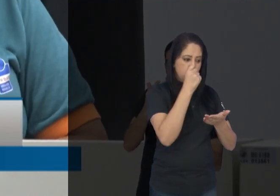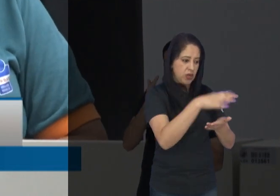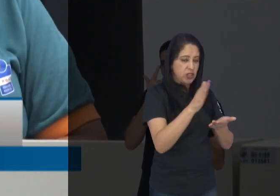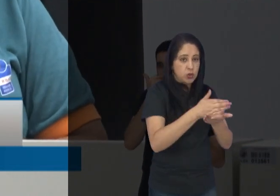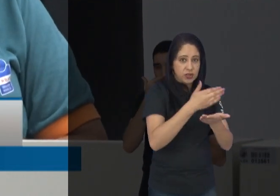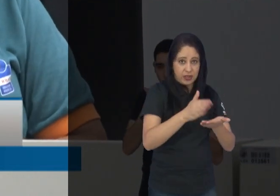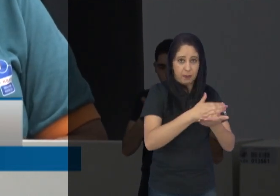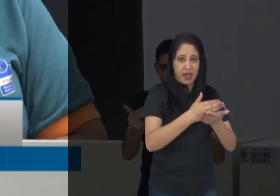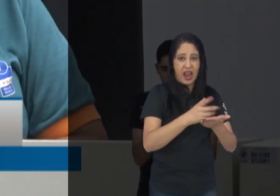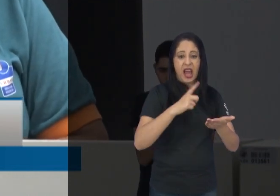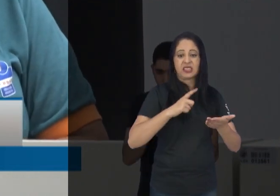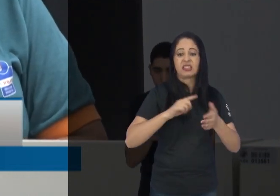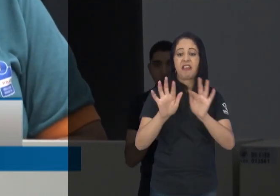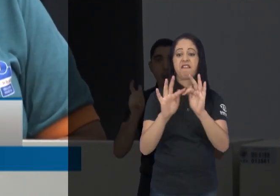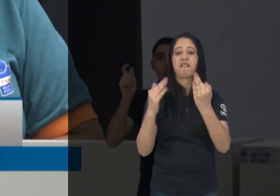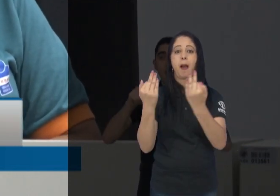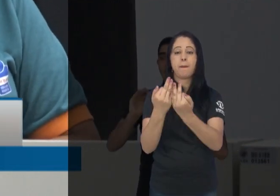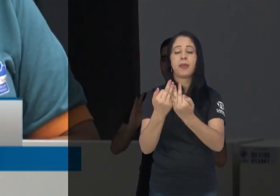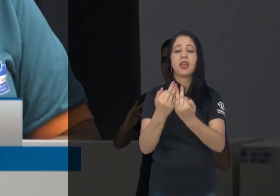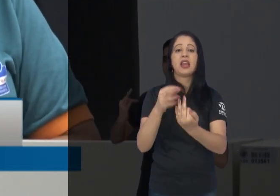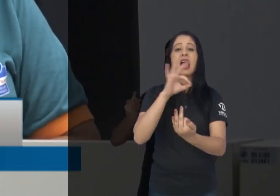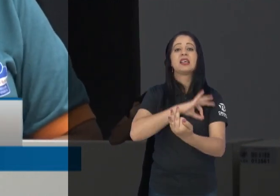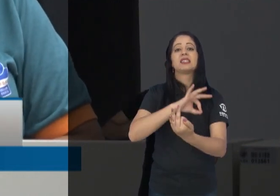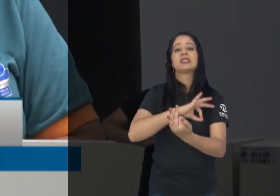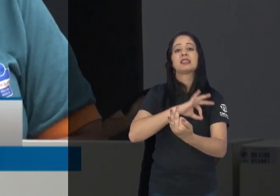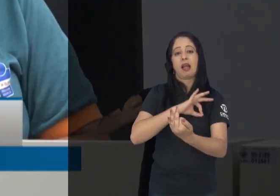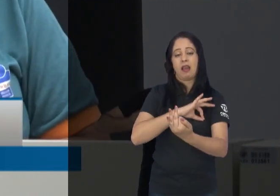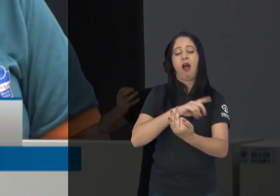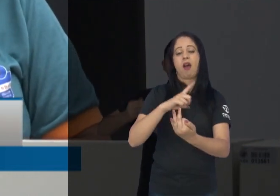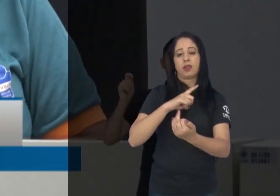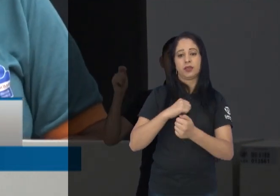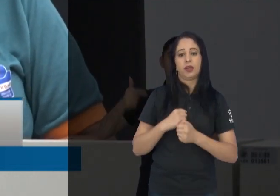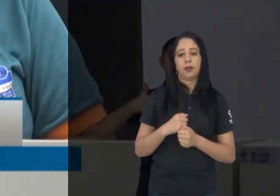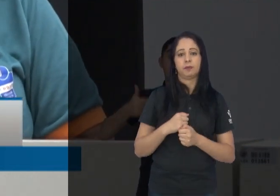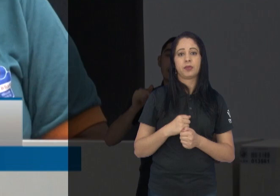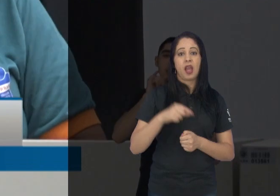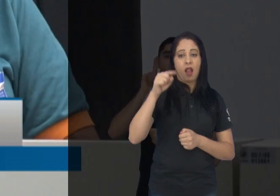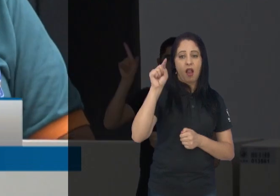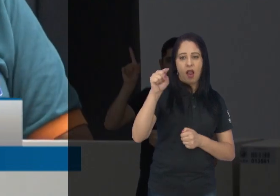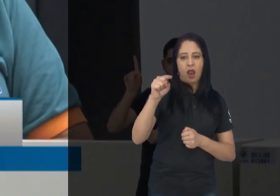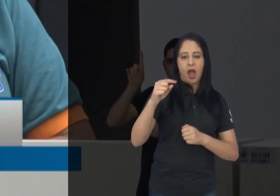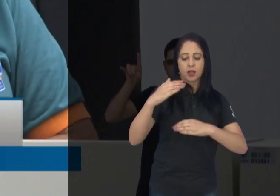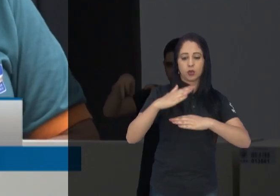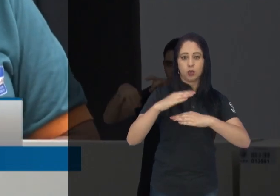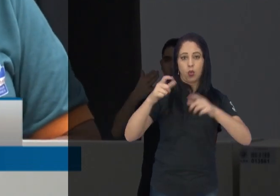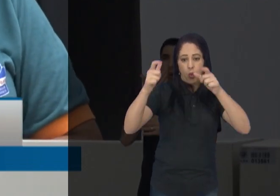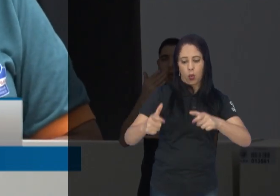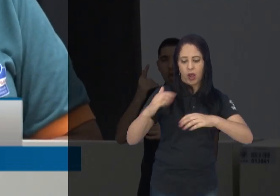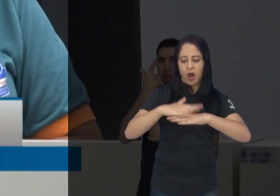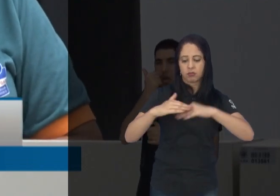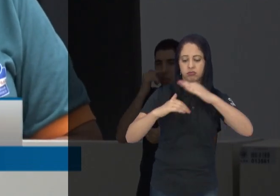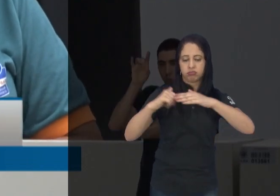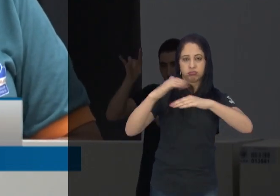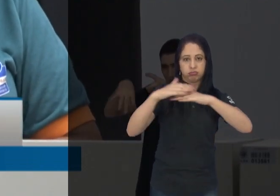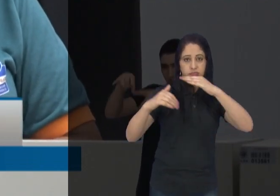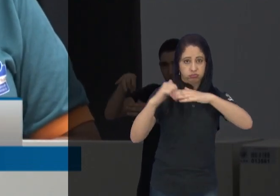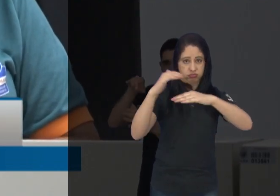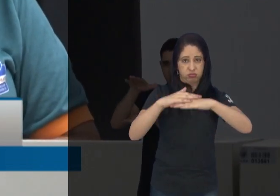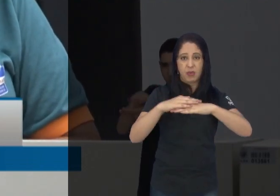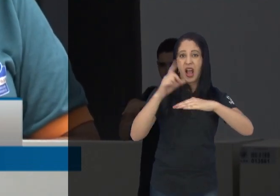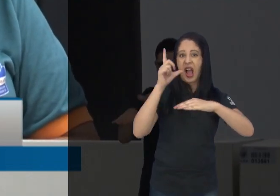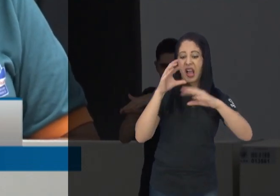geramos rendas para diversas famílias. Só dentro do nosso aterro sanitário nós temos um centro de triagem que são